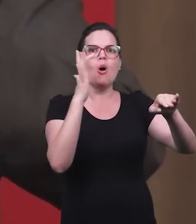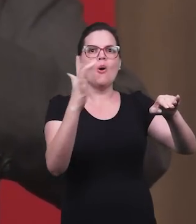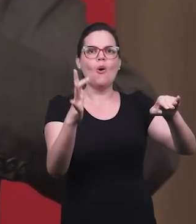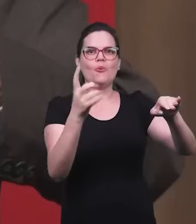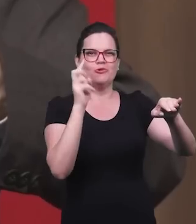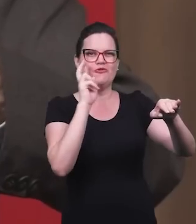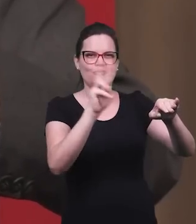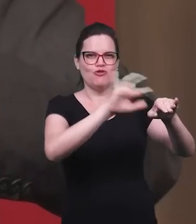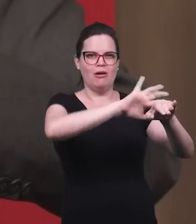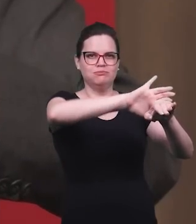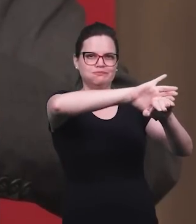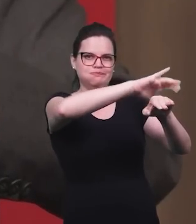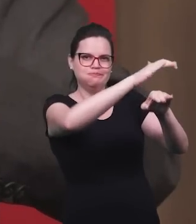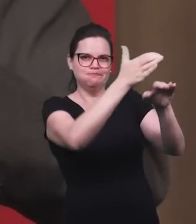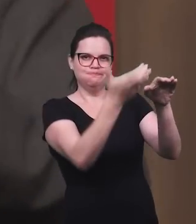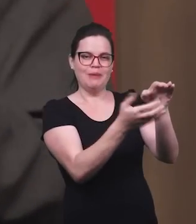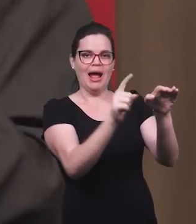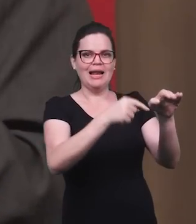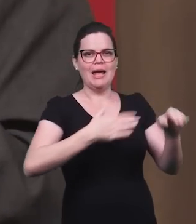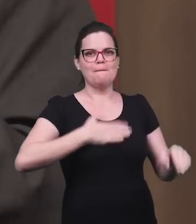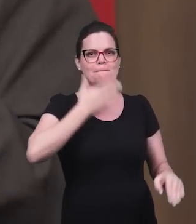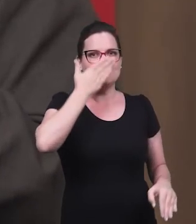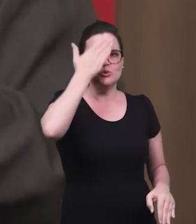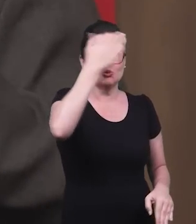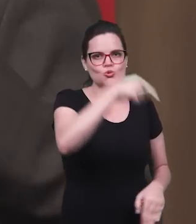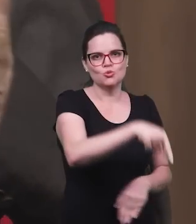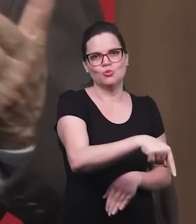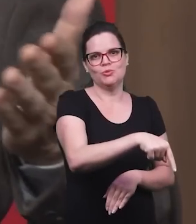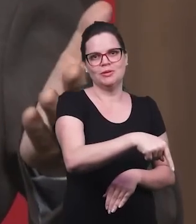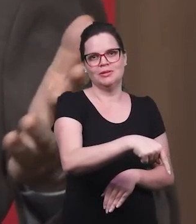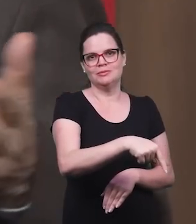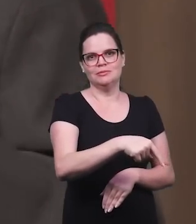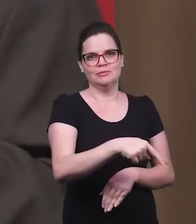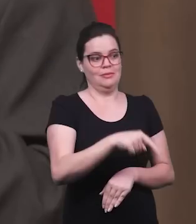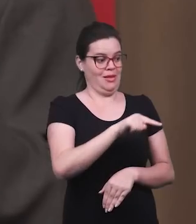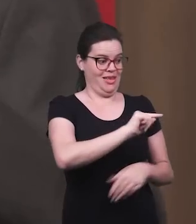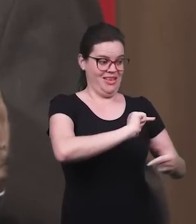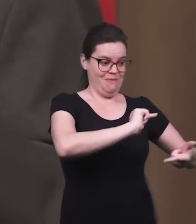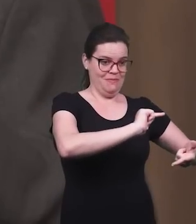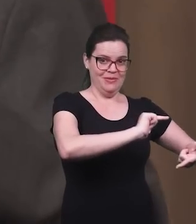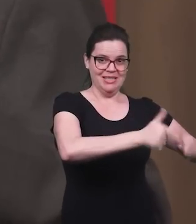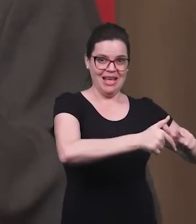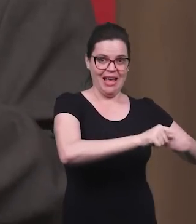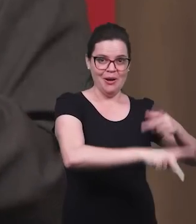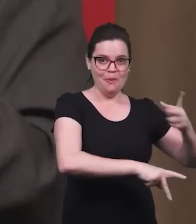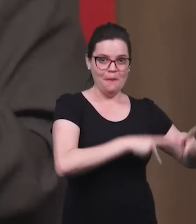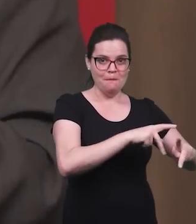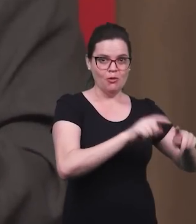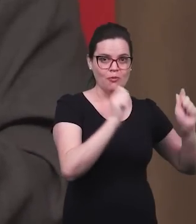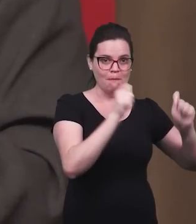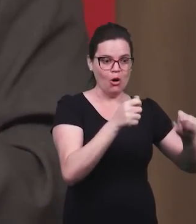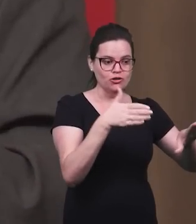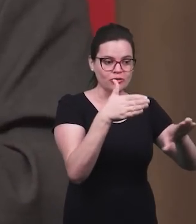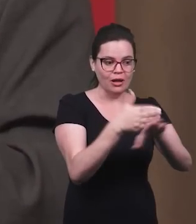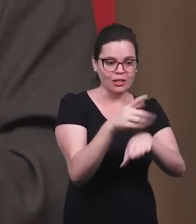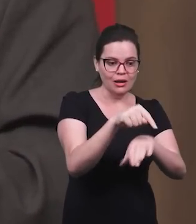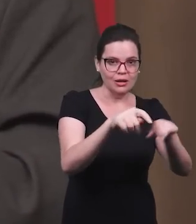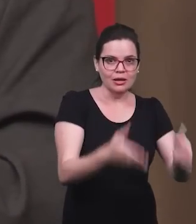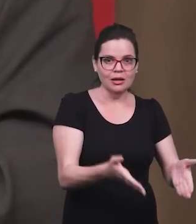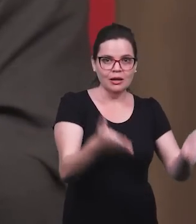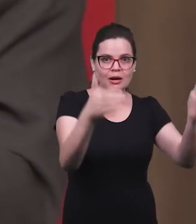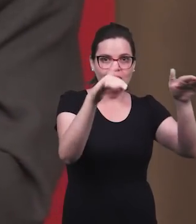Israel não tem nem acesso ao lugar. Espera-se alguma coisa acontecer para que Israel tome posse.